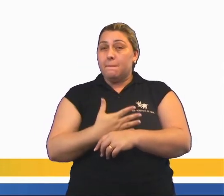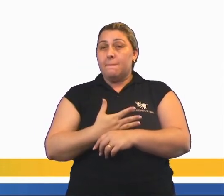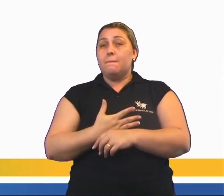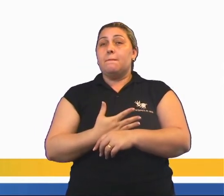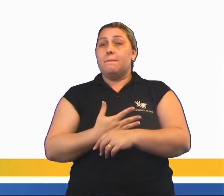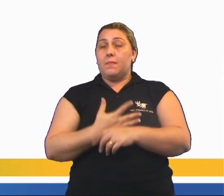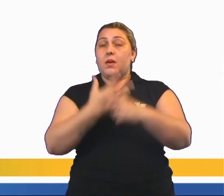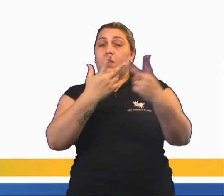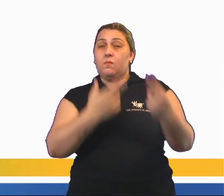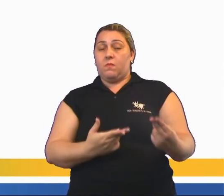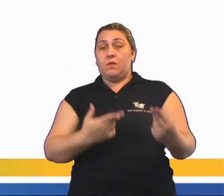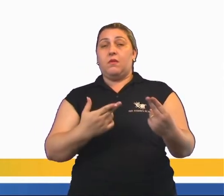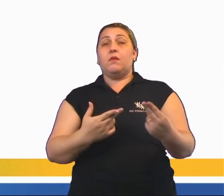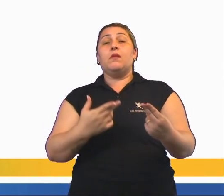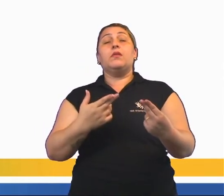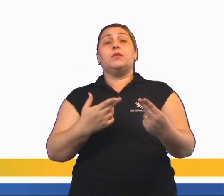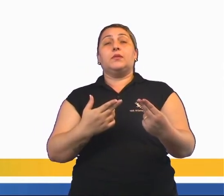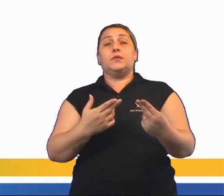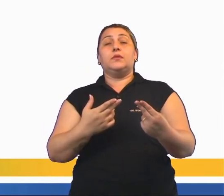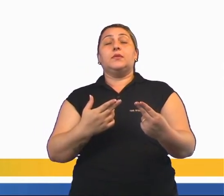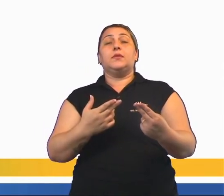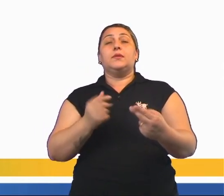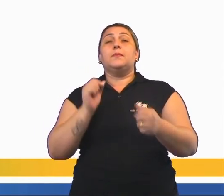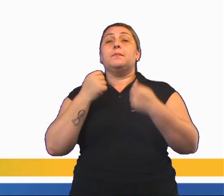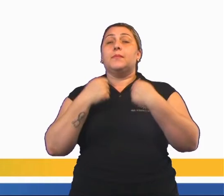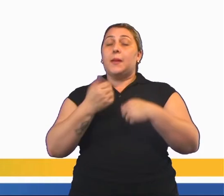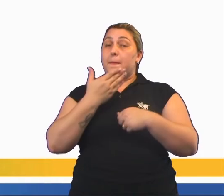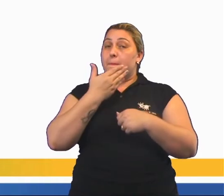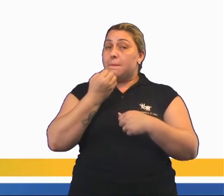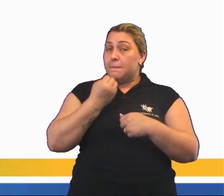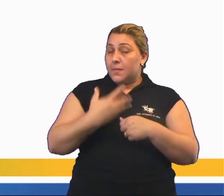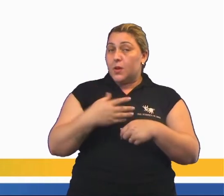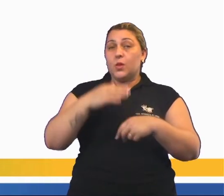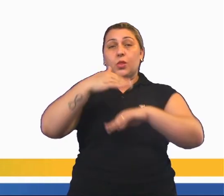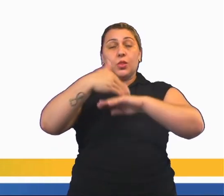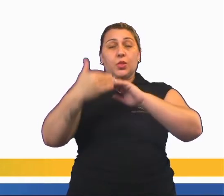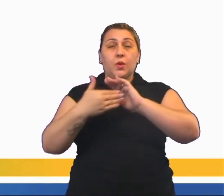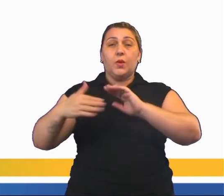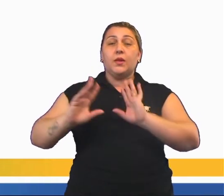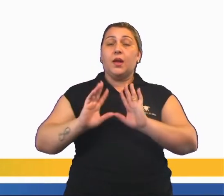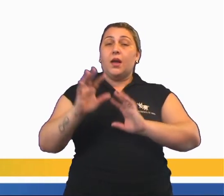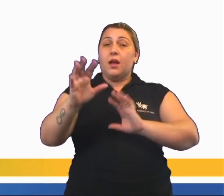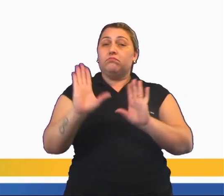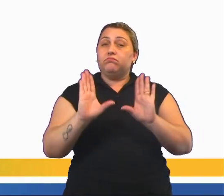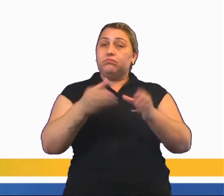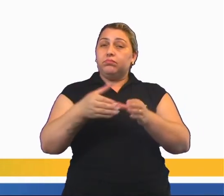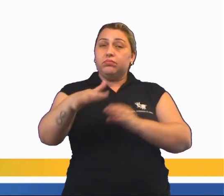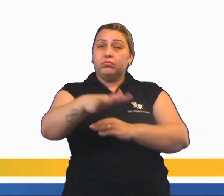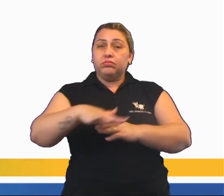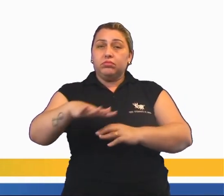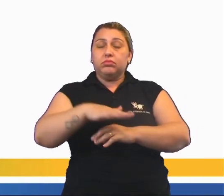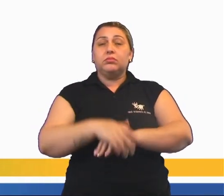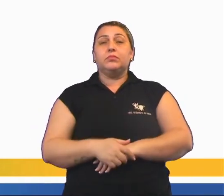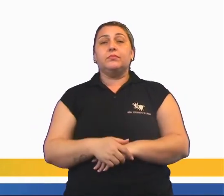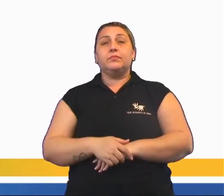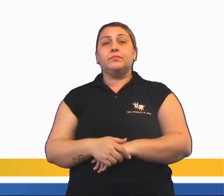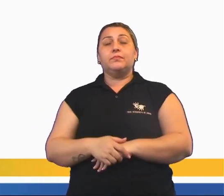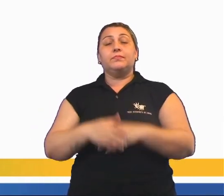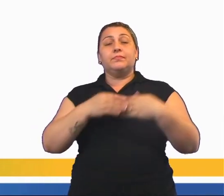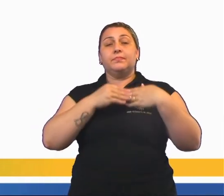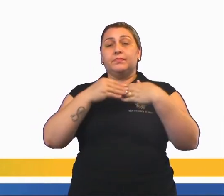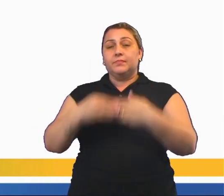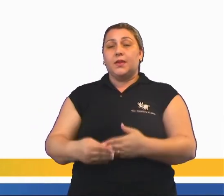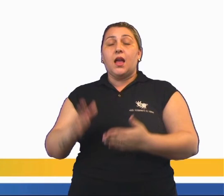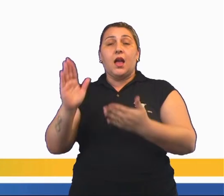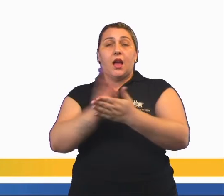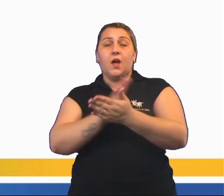comum. Diante disso, as medidas tomadas beneficiam toda a comunidade. E aqui eu